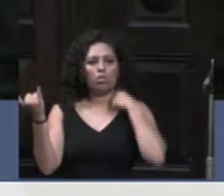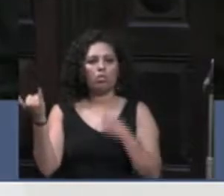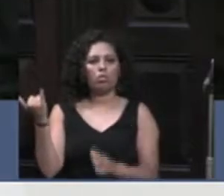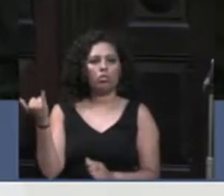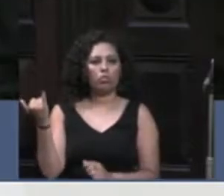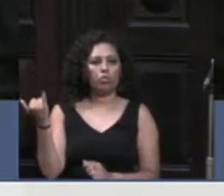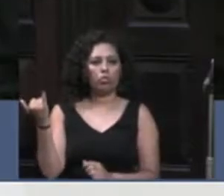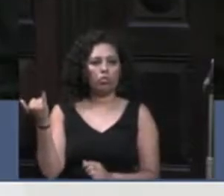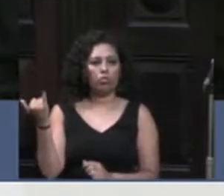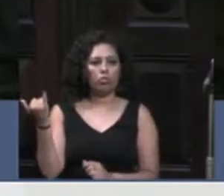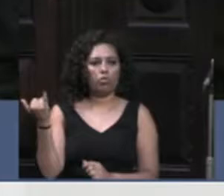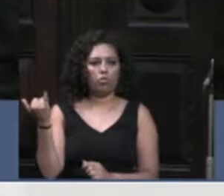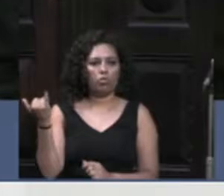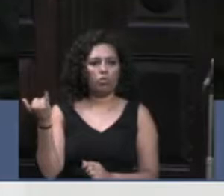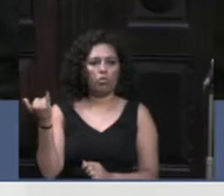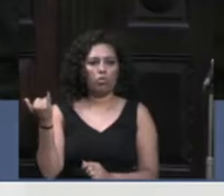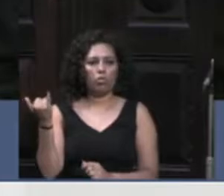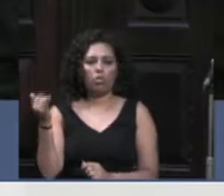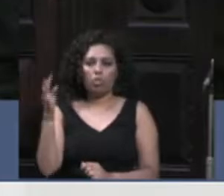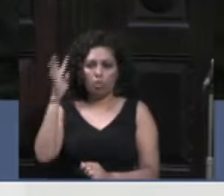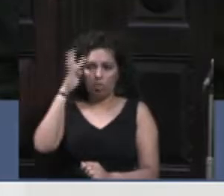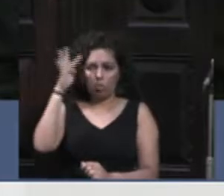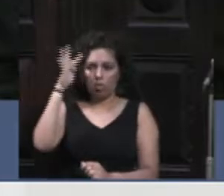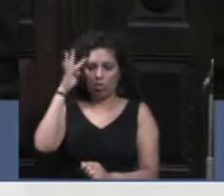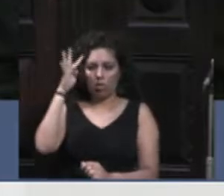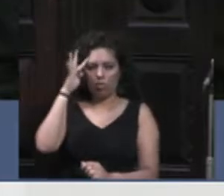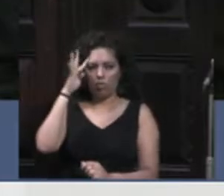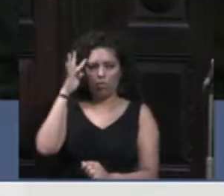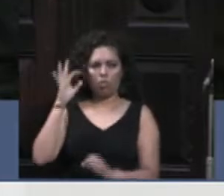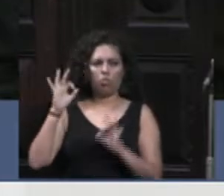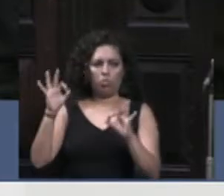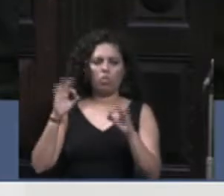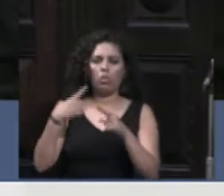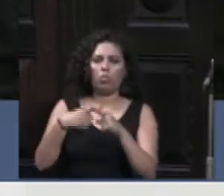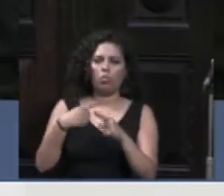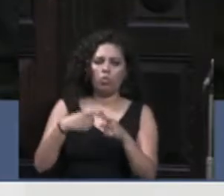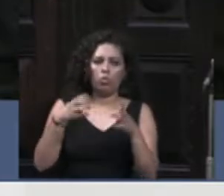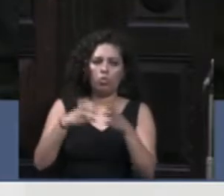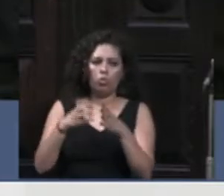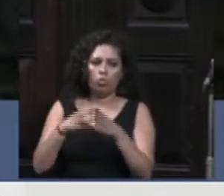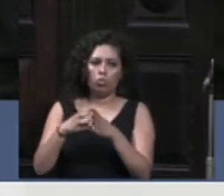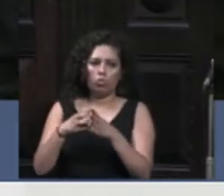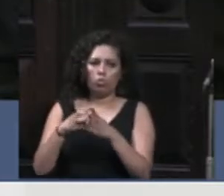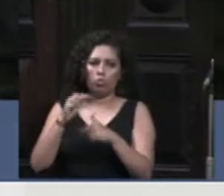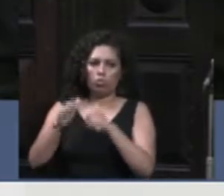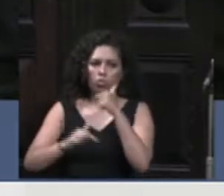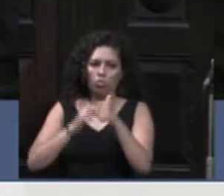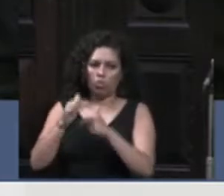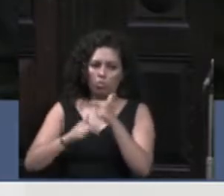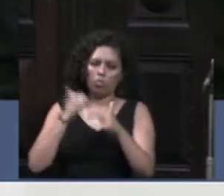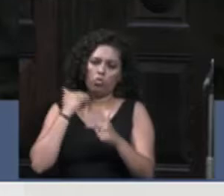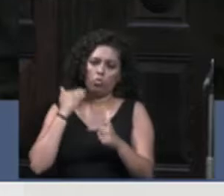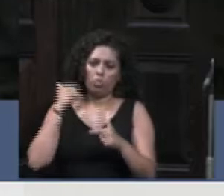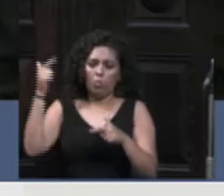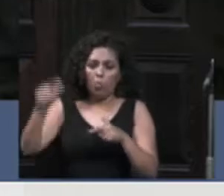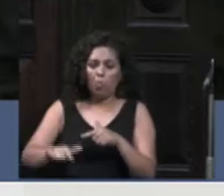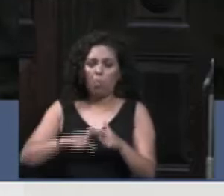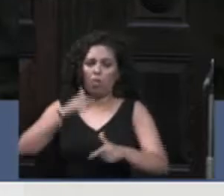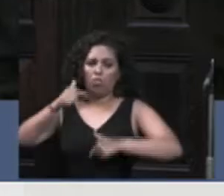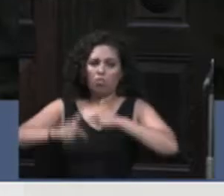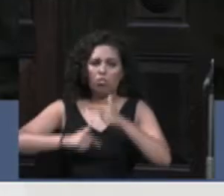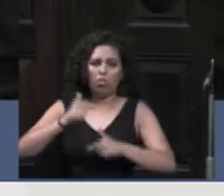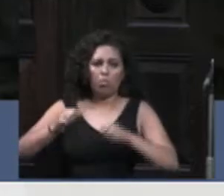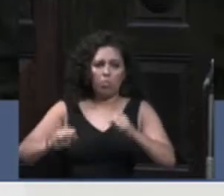essa quarta-feira de cinzas. Na verdade, o sistema bancário é o sistema que mais lucra, é o sistema que